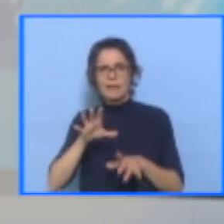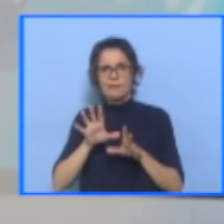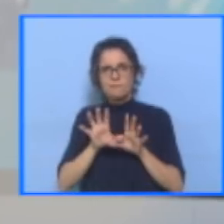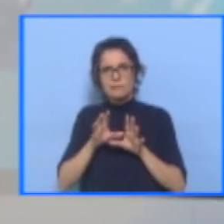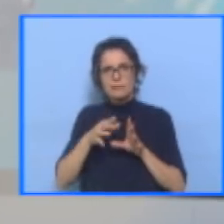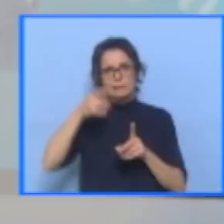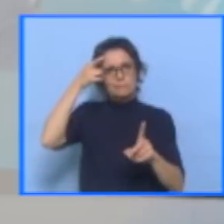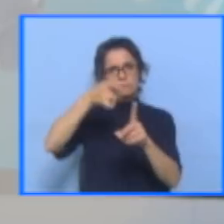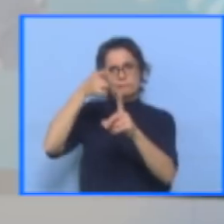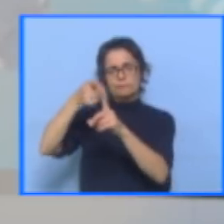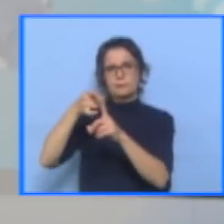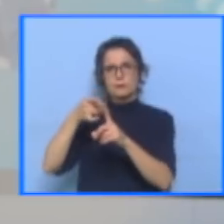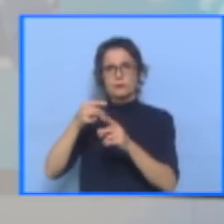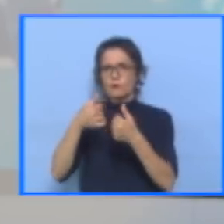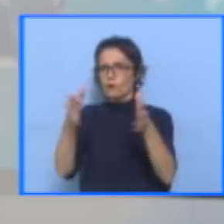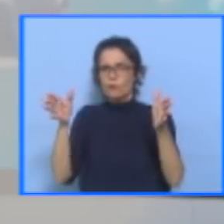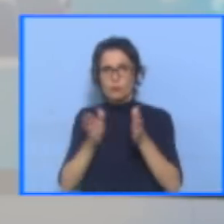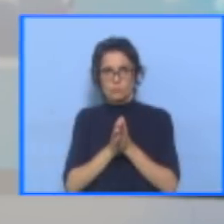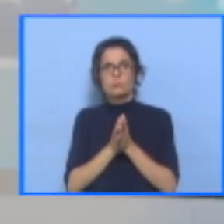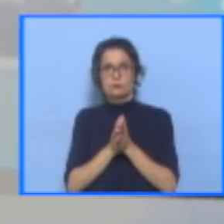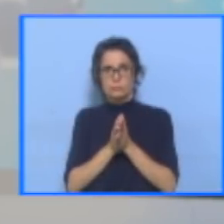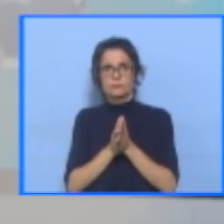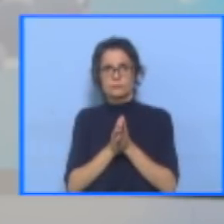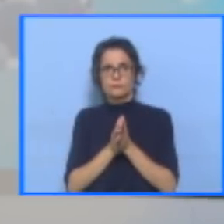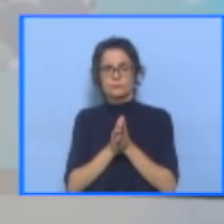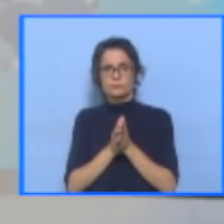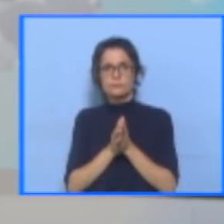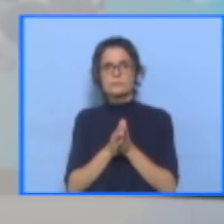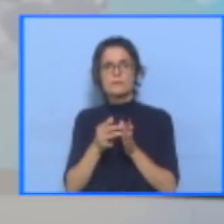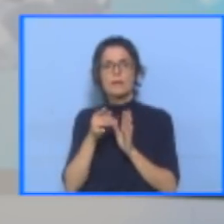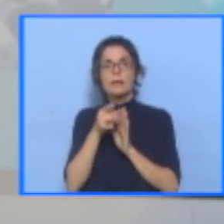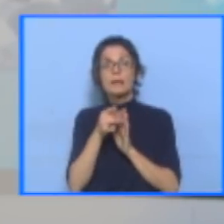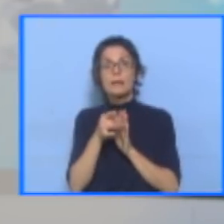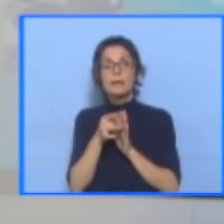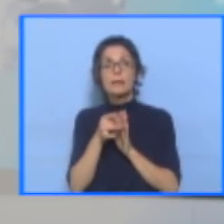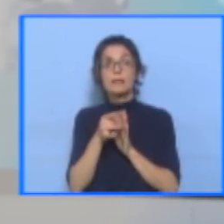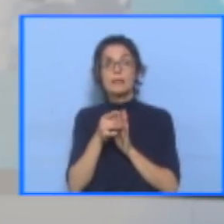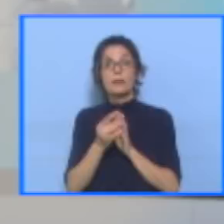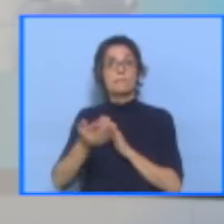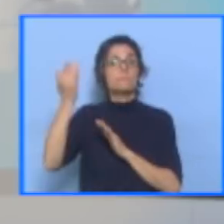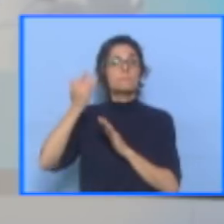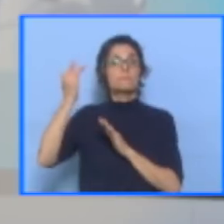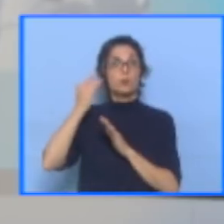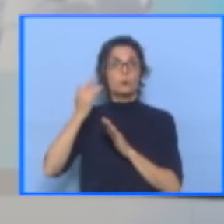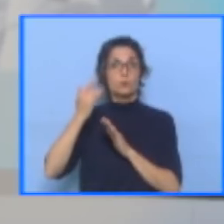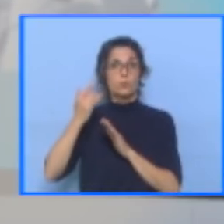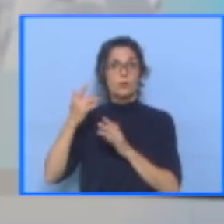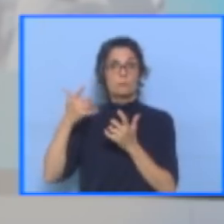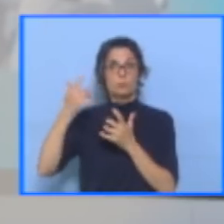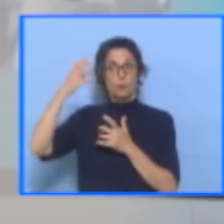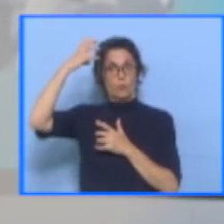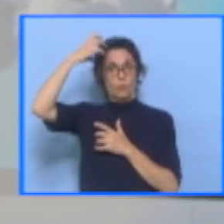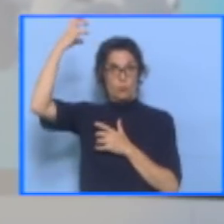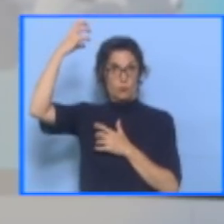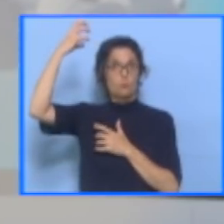inglesa, neste caso, que, naquelas circunstâncias, soube resistir às sereias do poder, no caso o monarca, enfim,